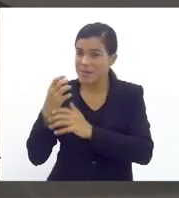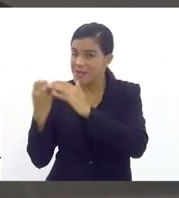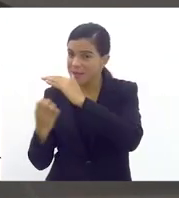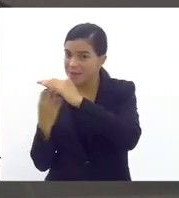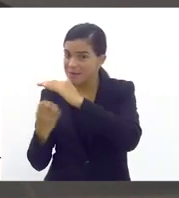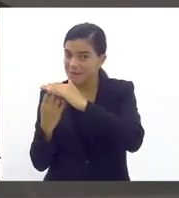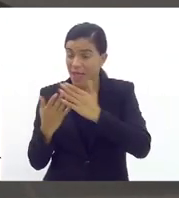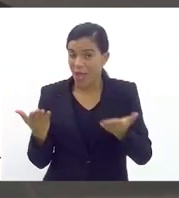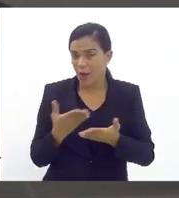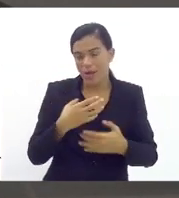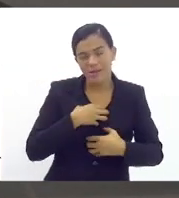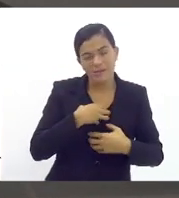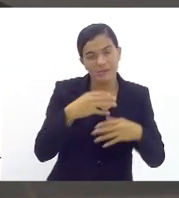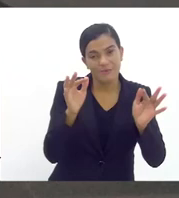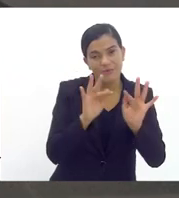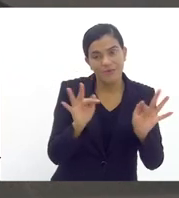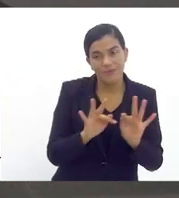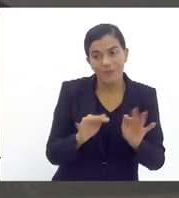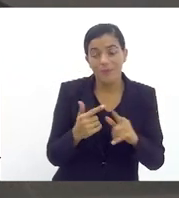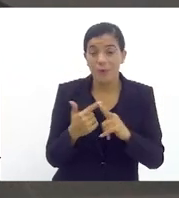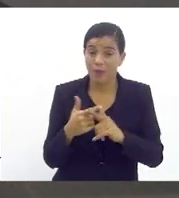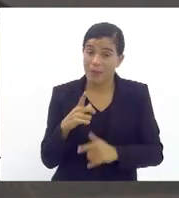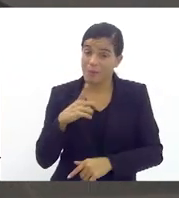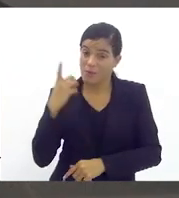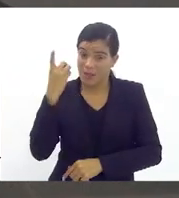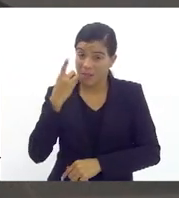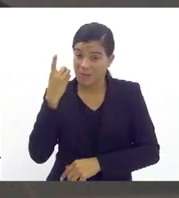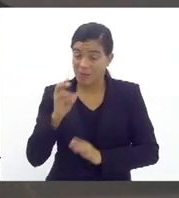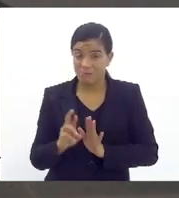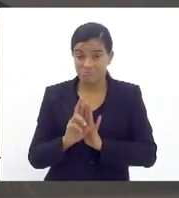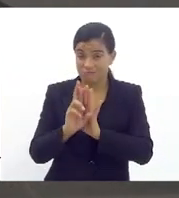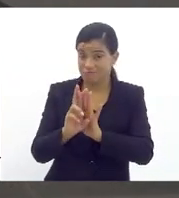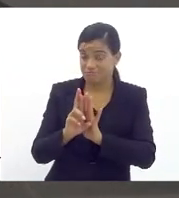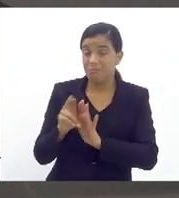a gente está muito feliz em ter a nossa parlamentar